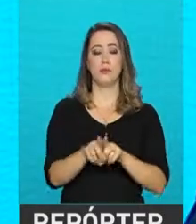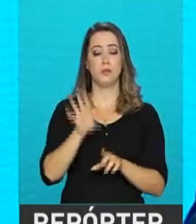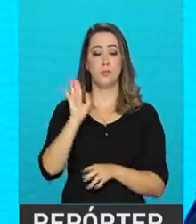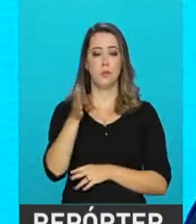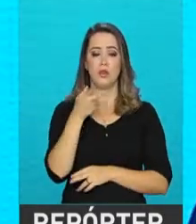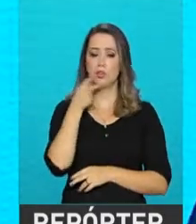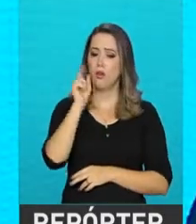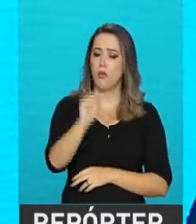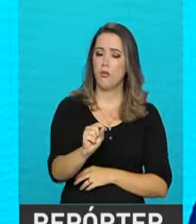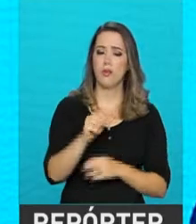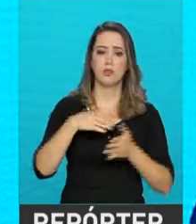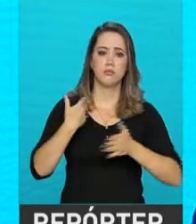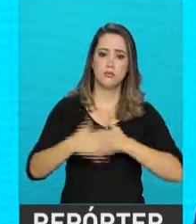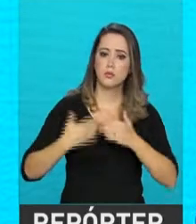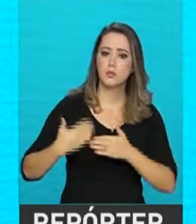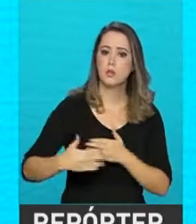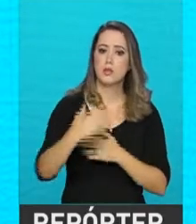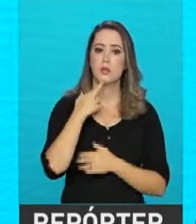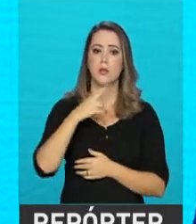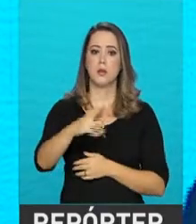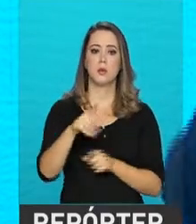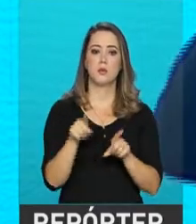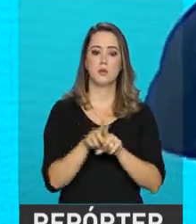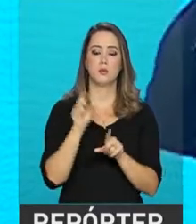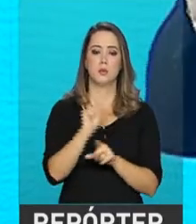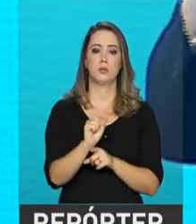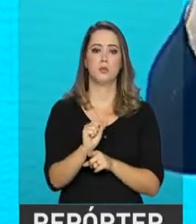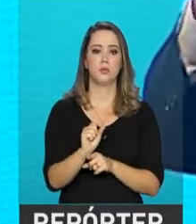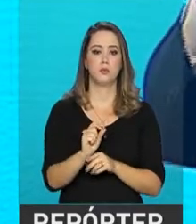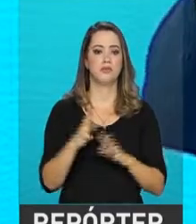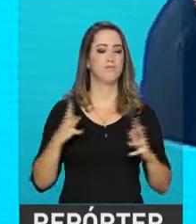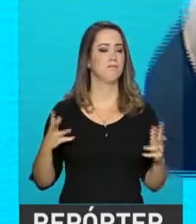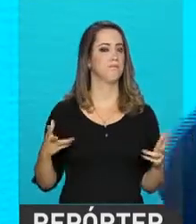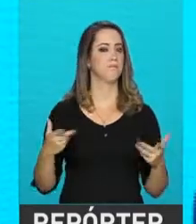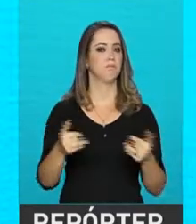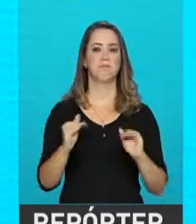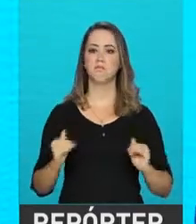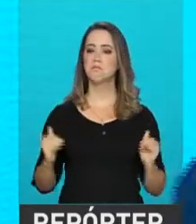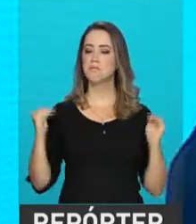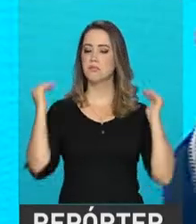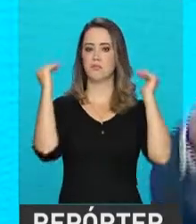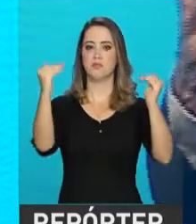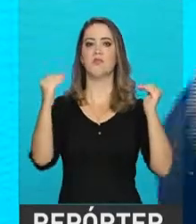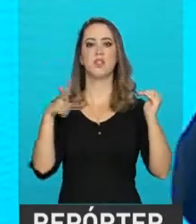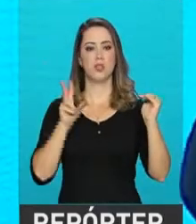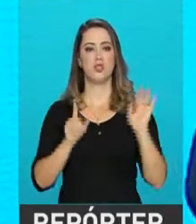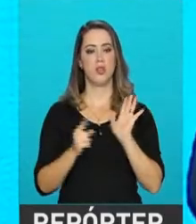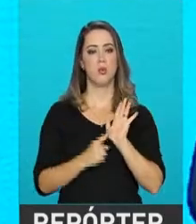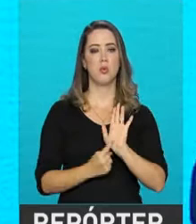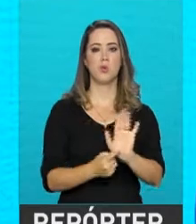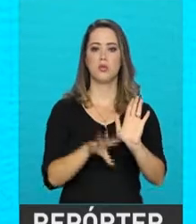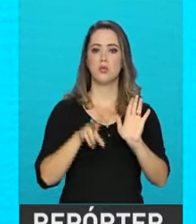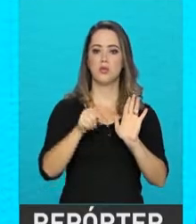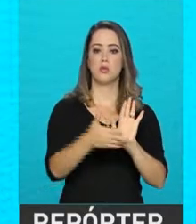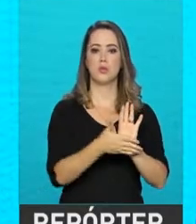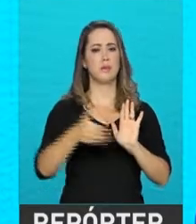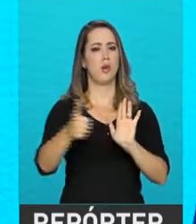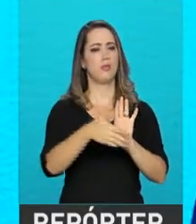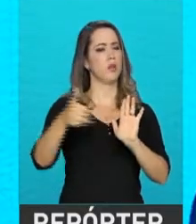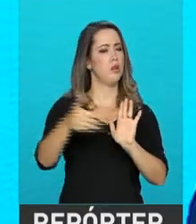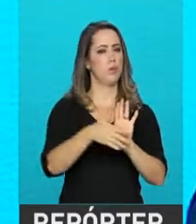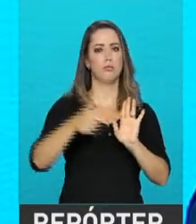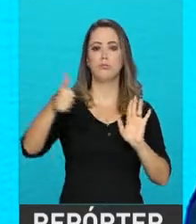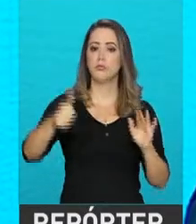antecipando portanto um resultado excelente e já refletindo todas as melhoras não é